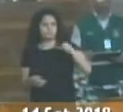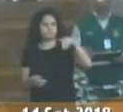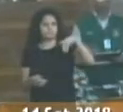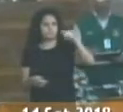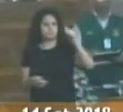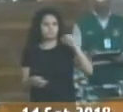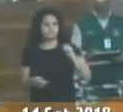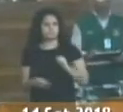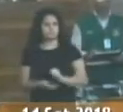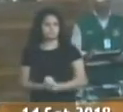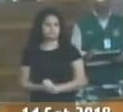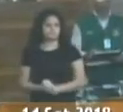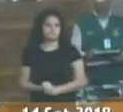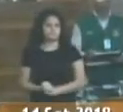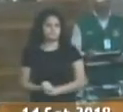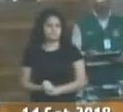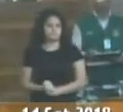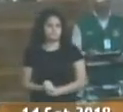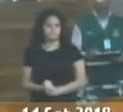também.